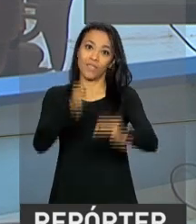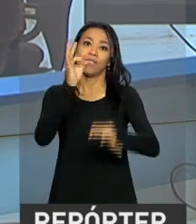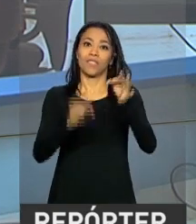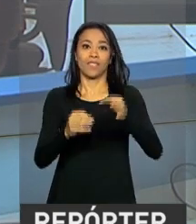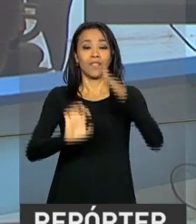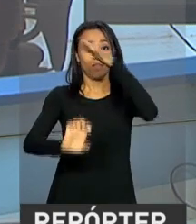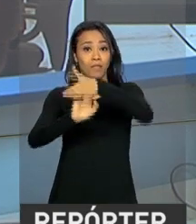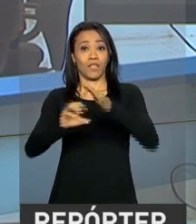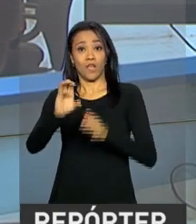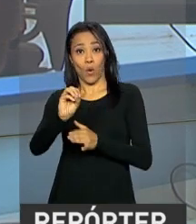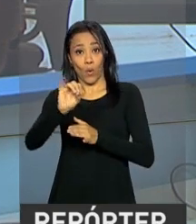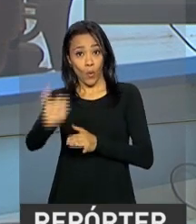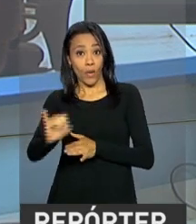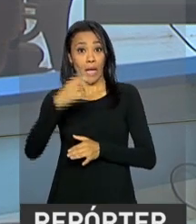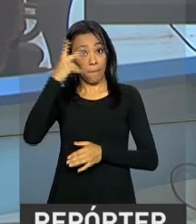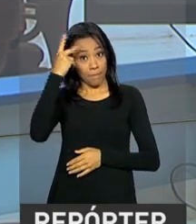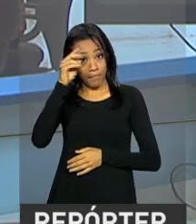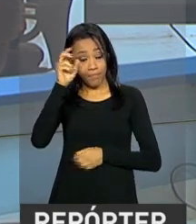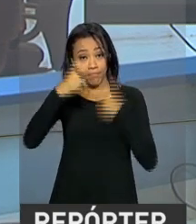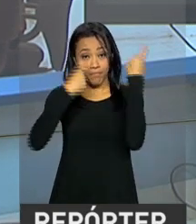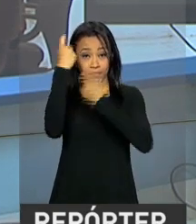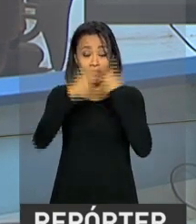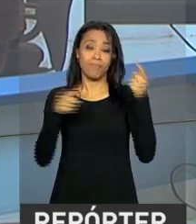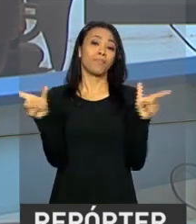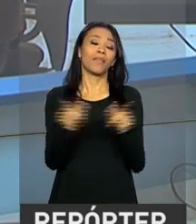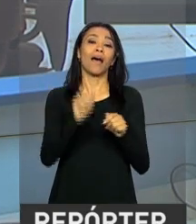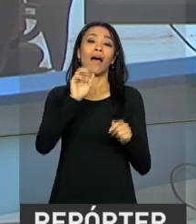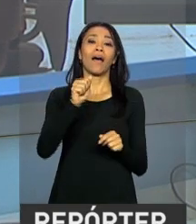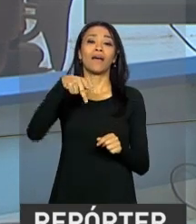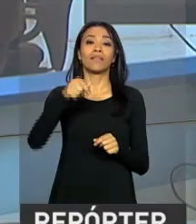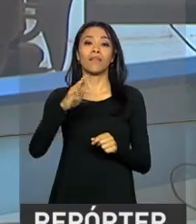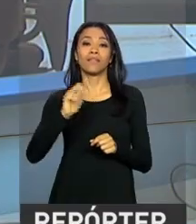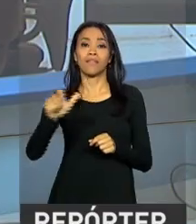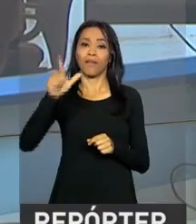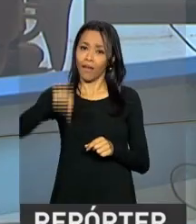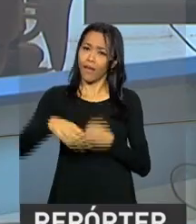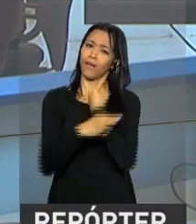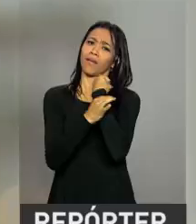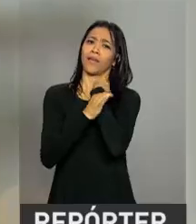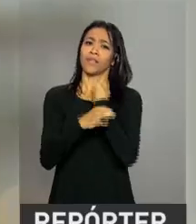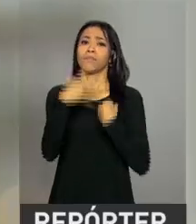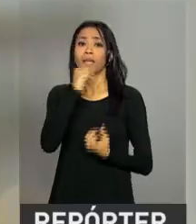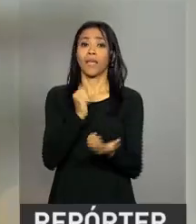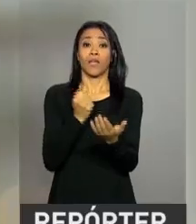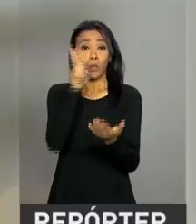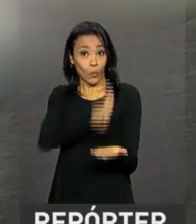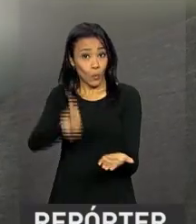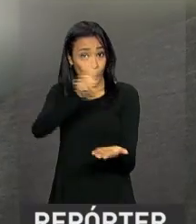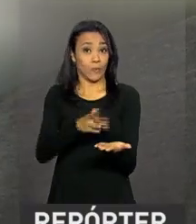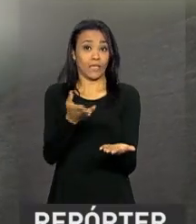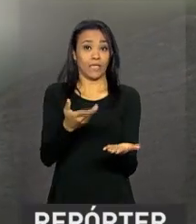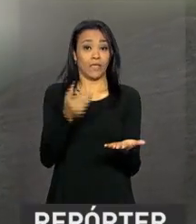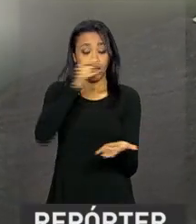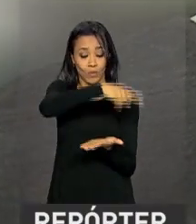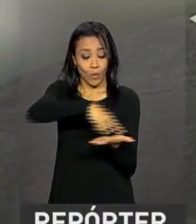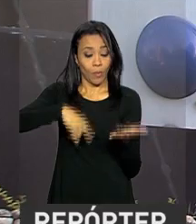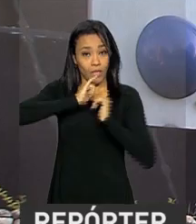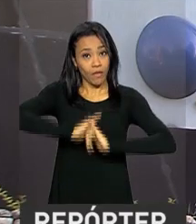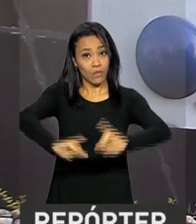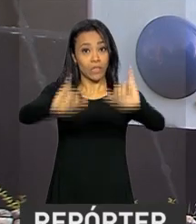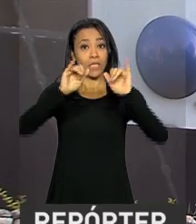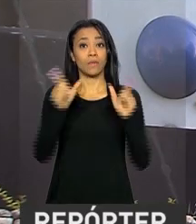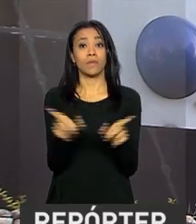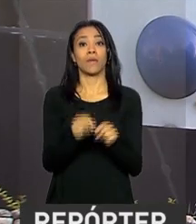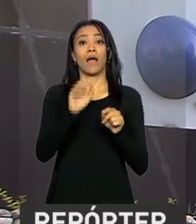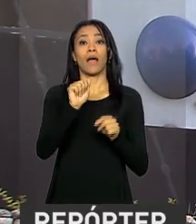principal preocupação da Agência Nacional de Telecomunicações é garantir o direito dos consumidores. Em nota, a Anatel informou que